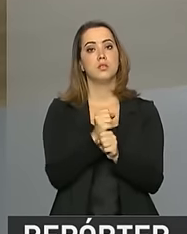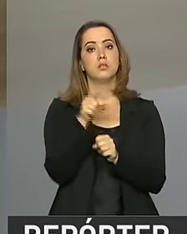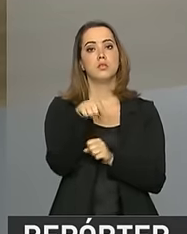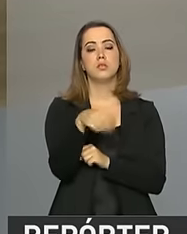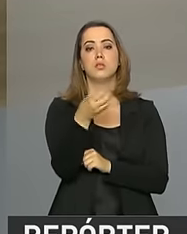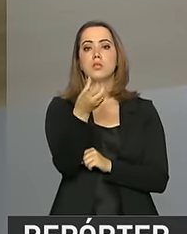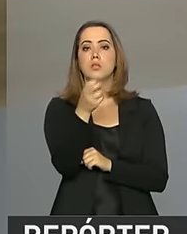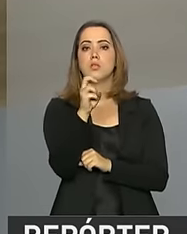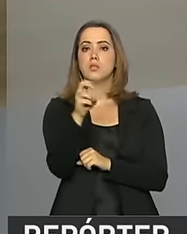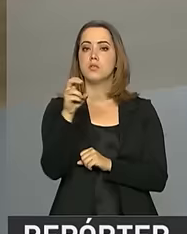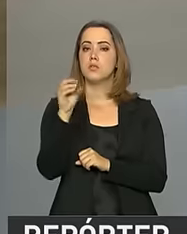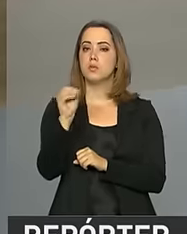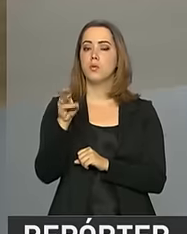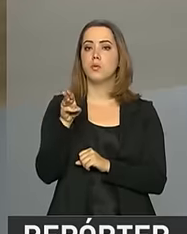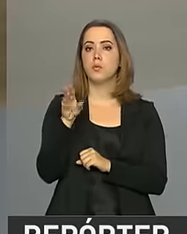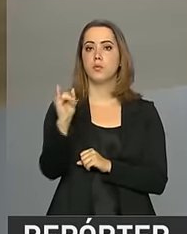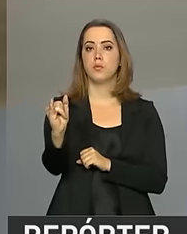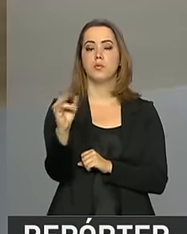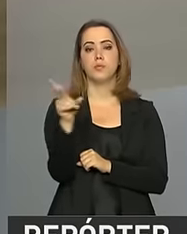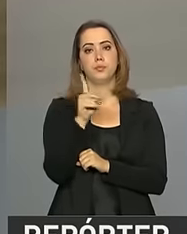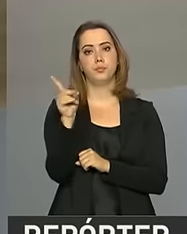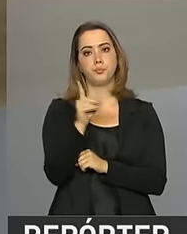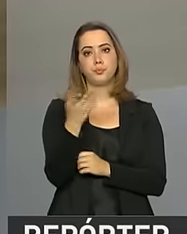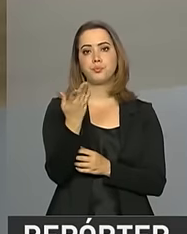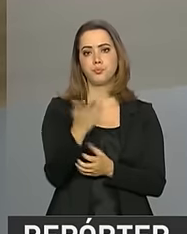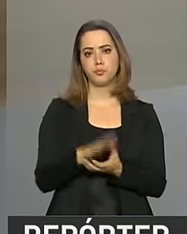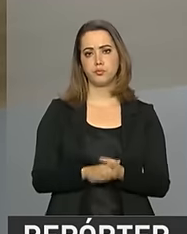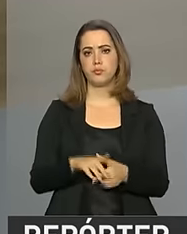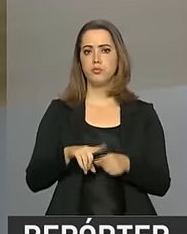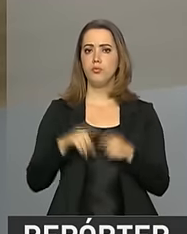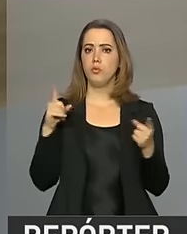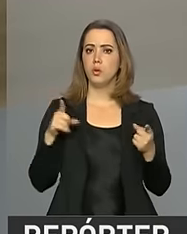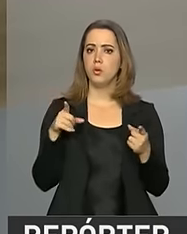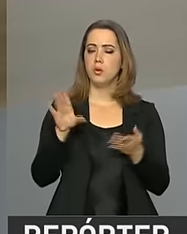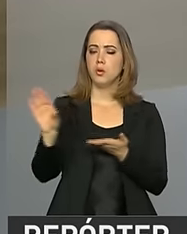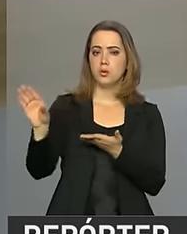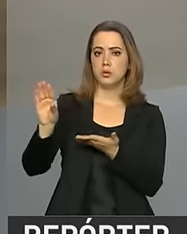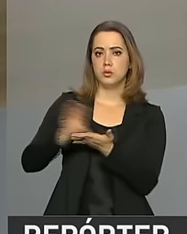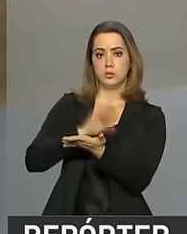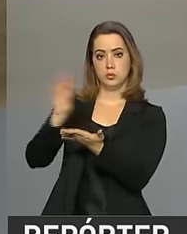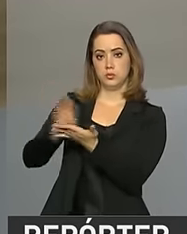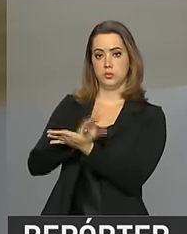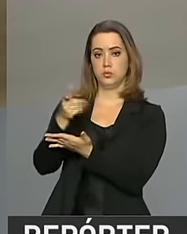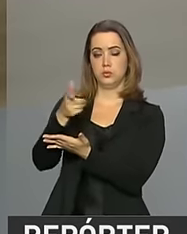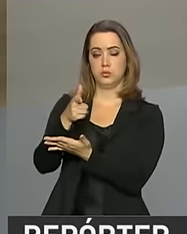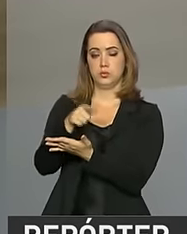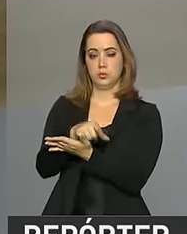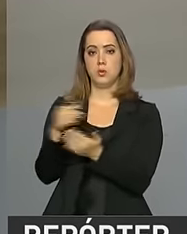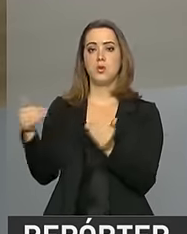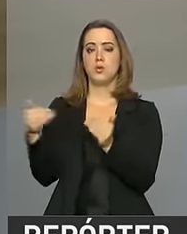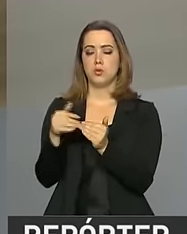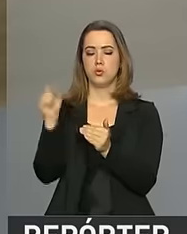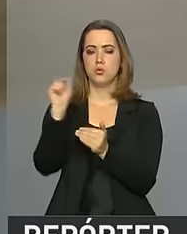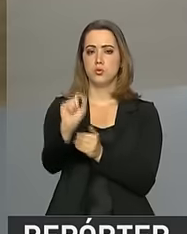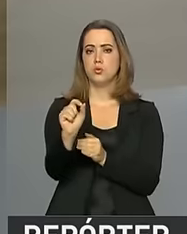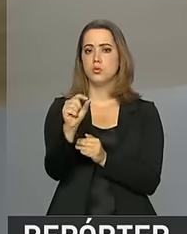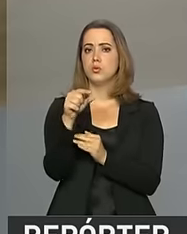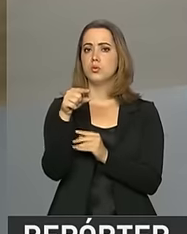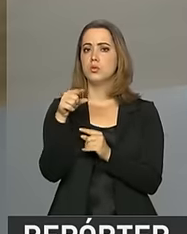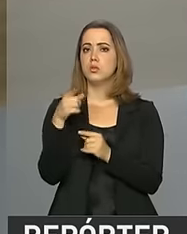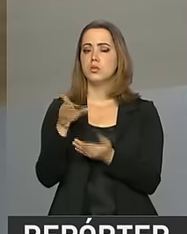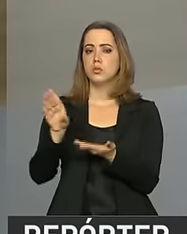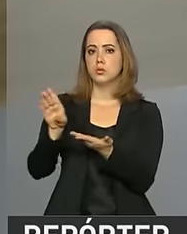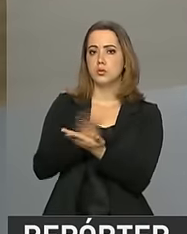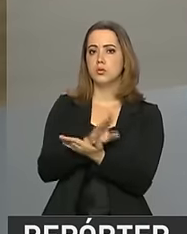vai ser de 50 bilhões de dólares. Já em relação aos investimentos estrangeiros diretos, aqueles que vão diretamente